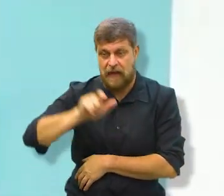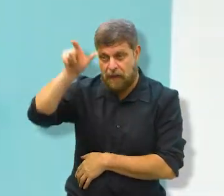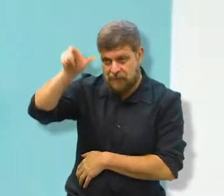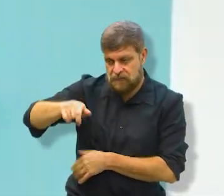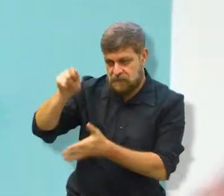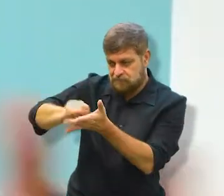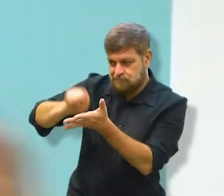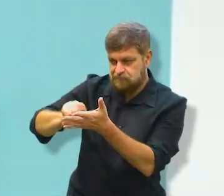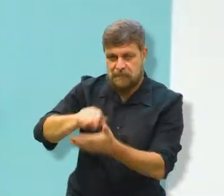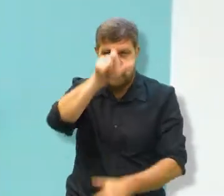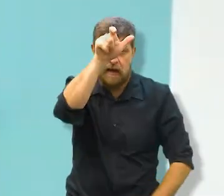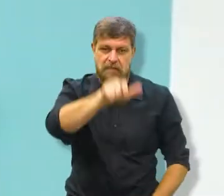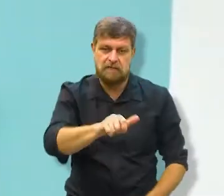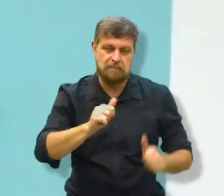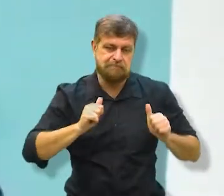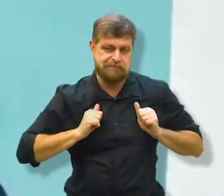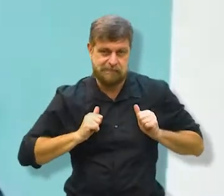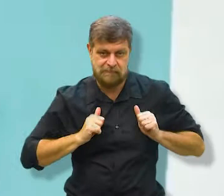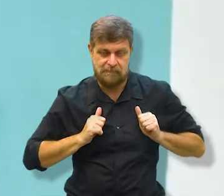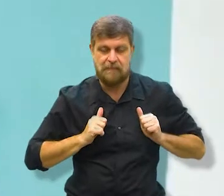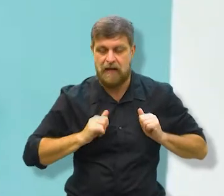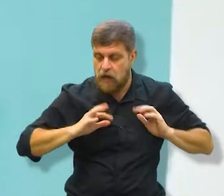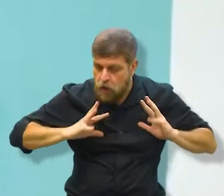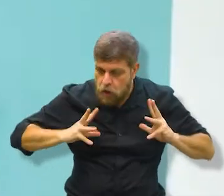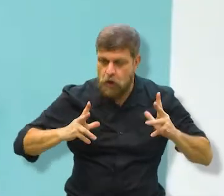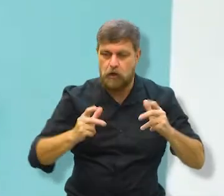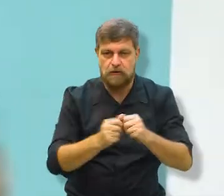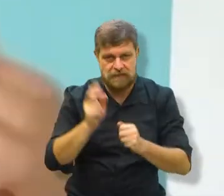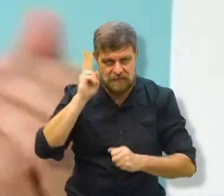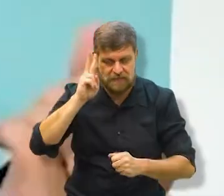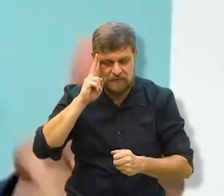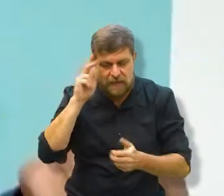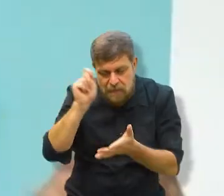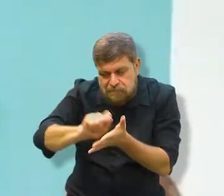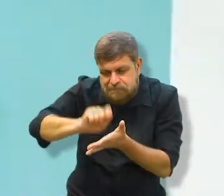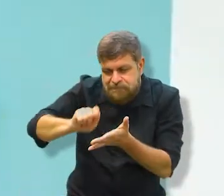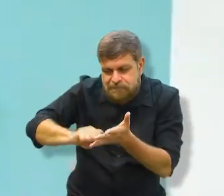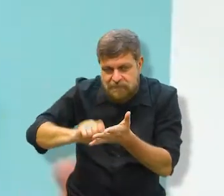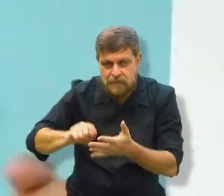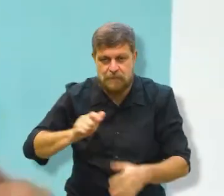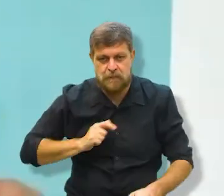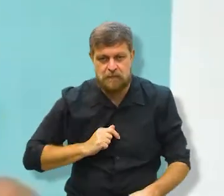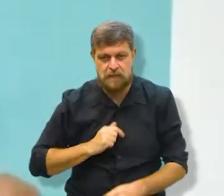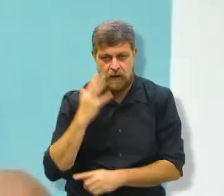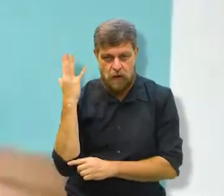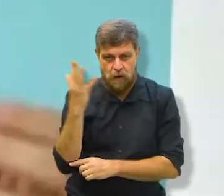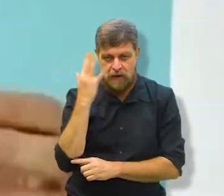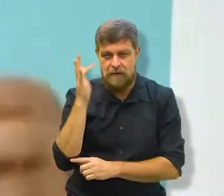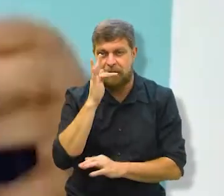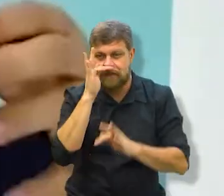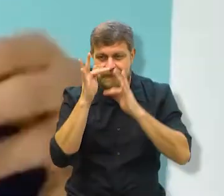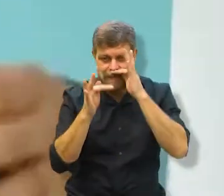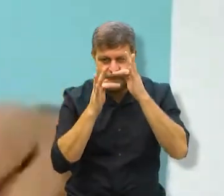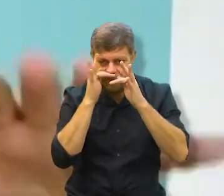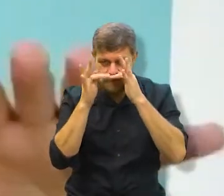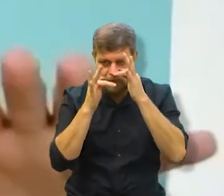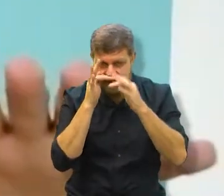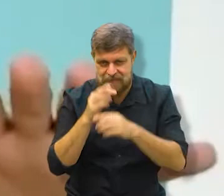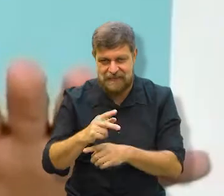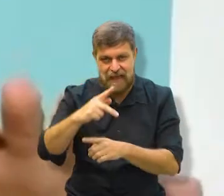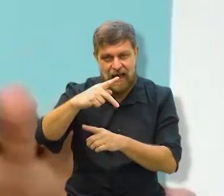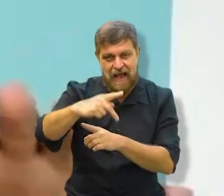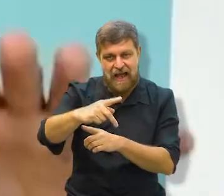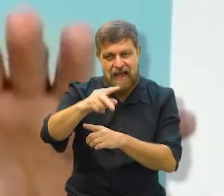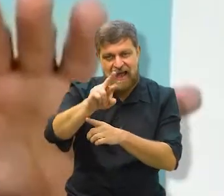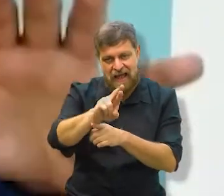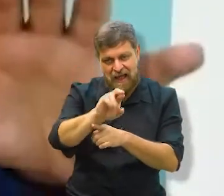é que tem as que escrevem e as que não escrevem, mas todas são escritoras. Então, na primavera do ano passado, né, foi no dia da